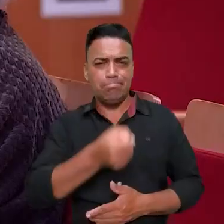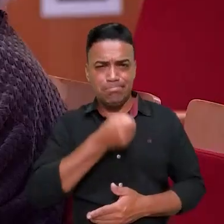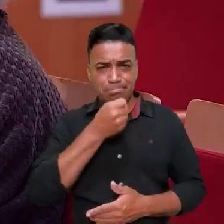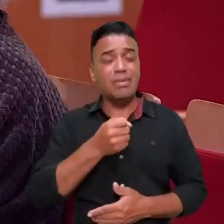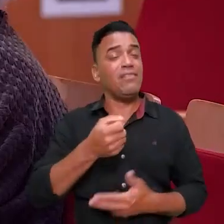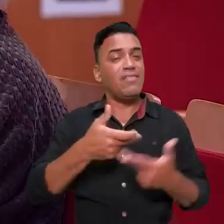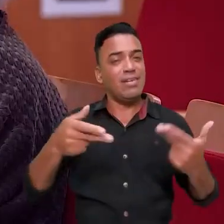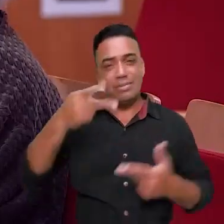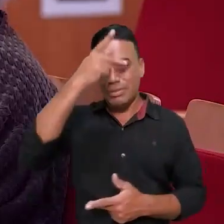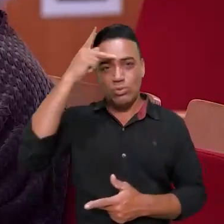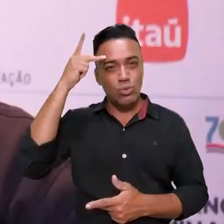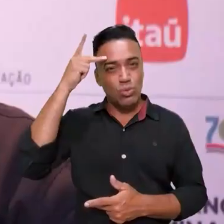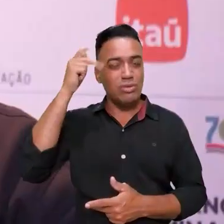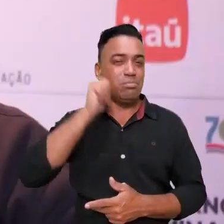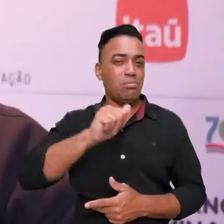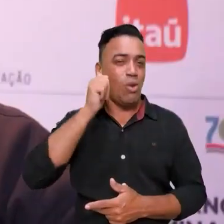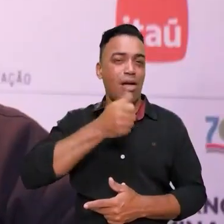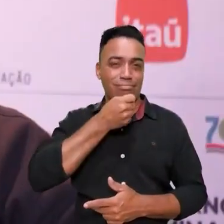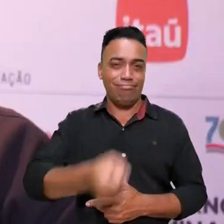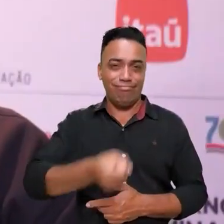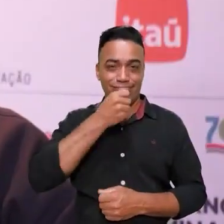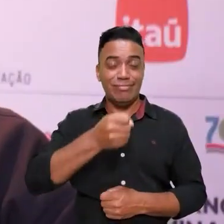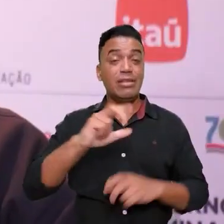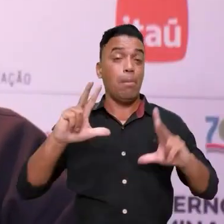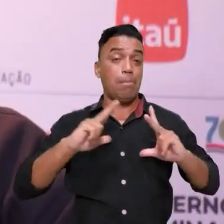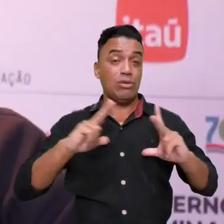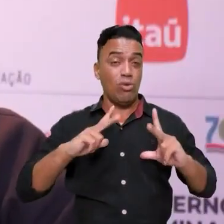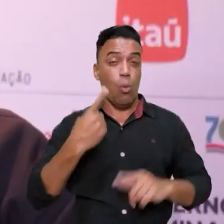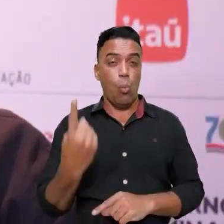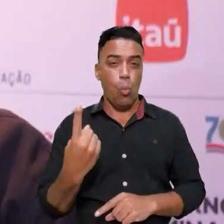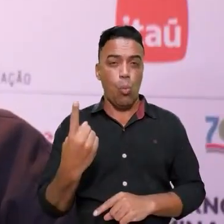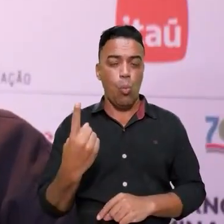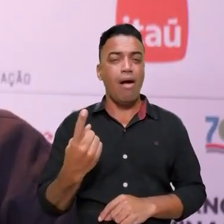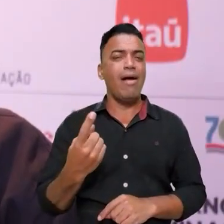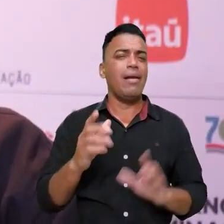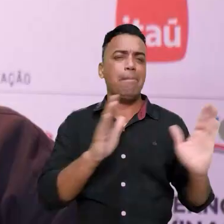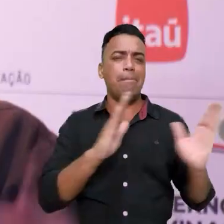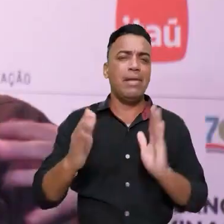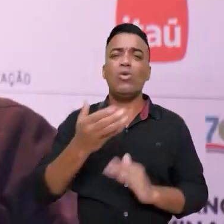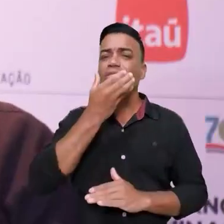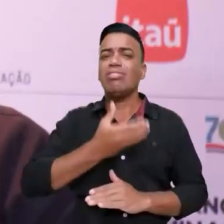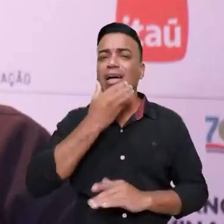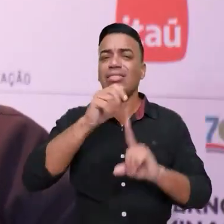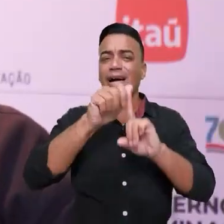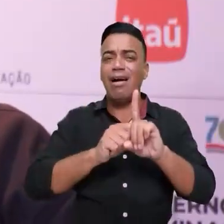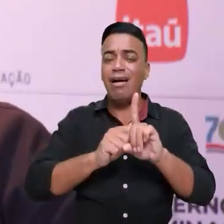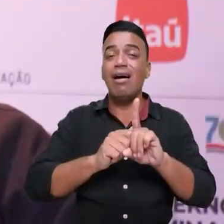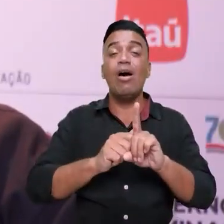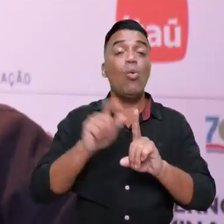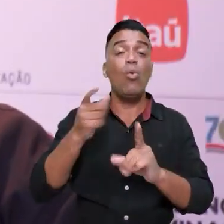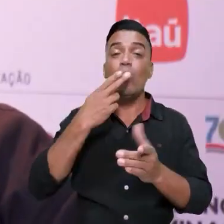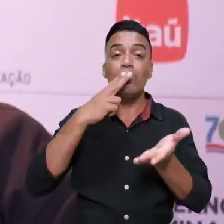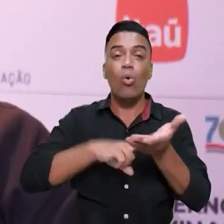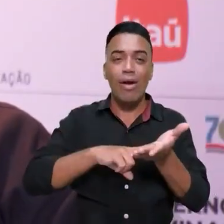minhas entrevistadas femininas. Uma delas, em particular, era num Natal dos Correios.